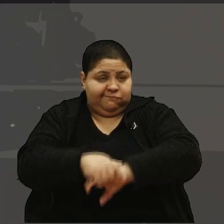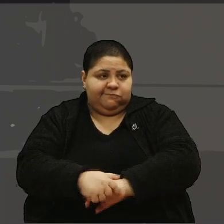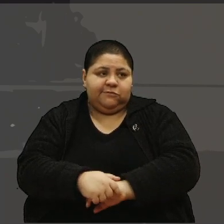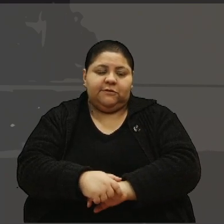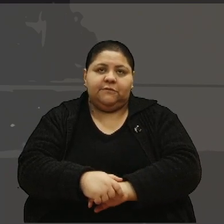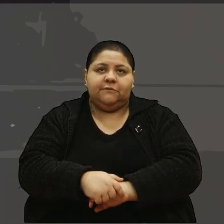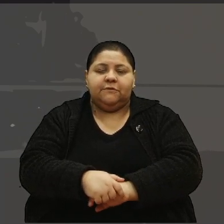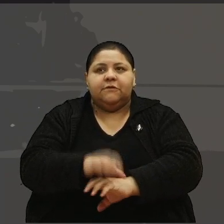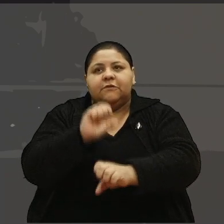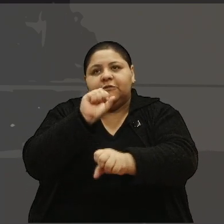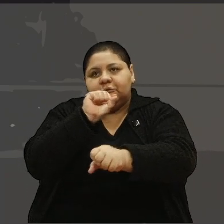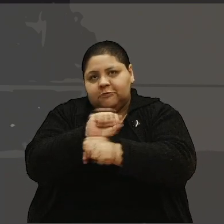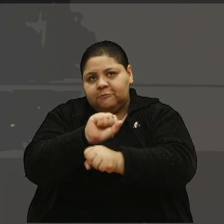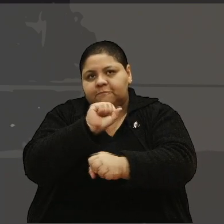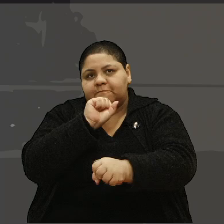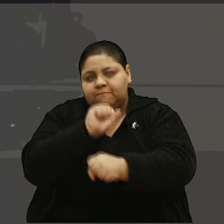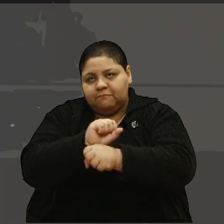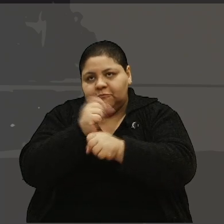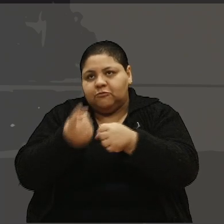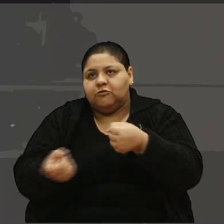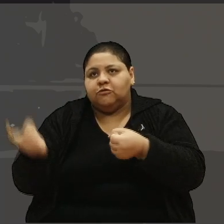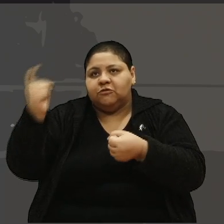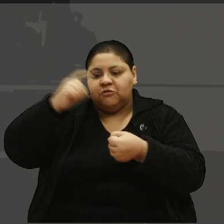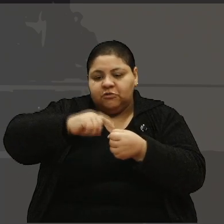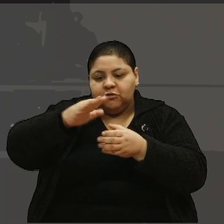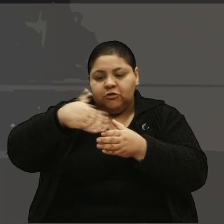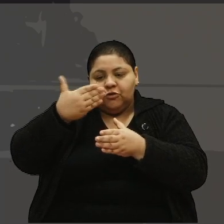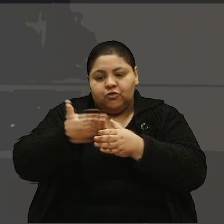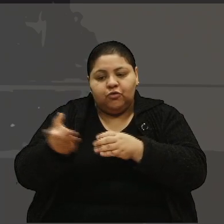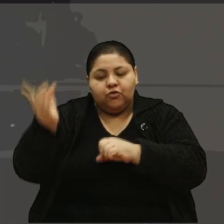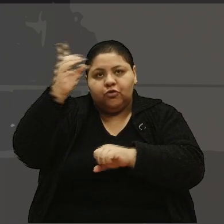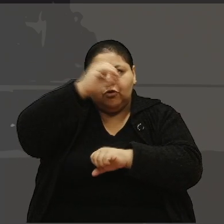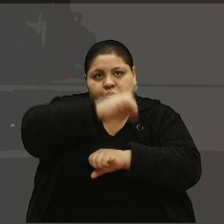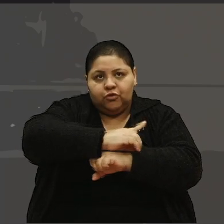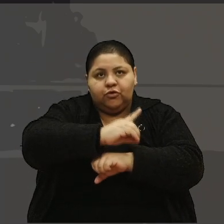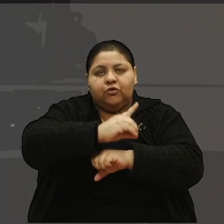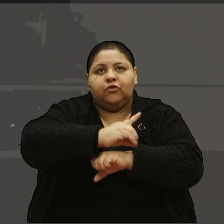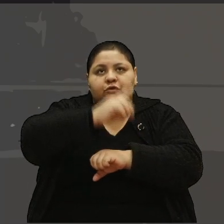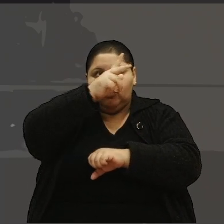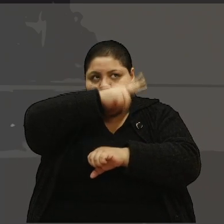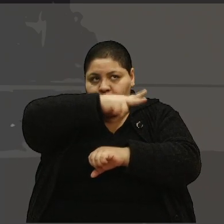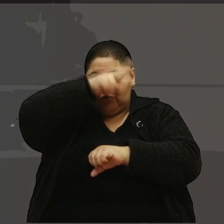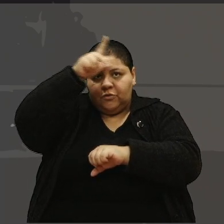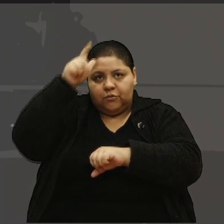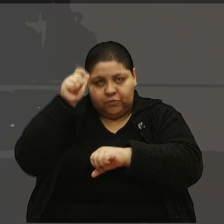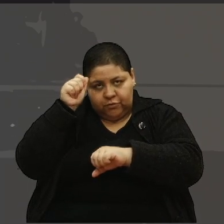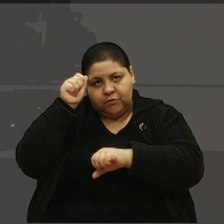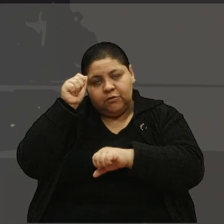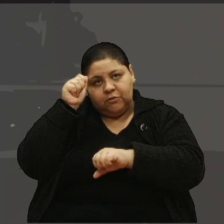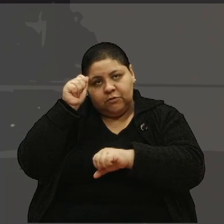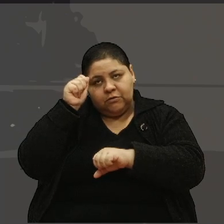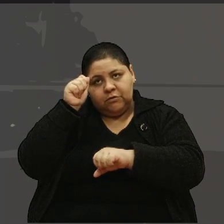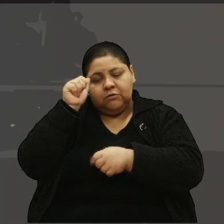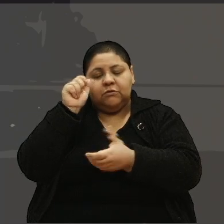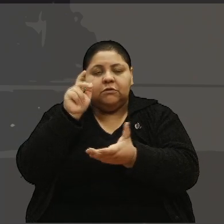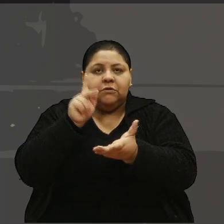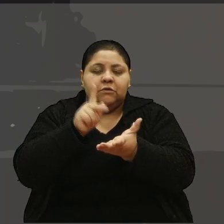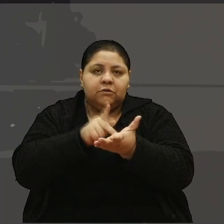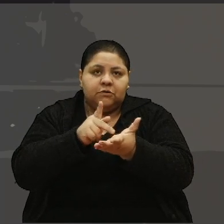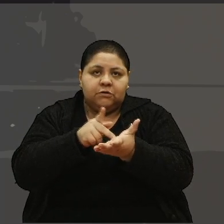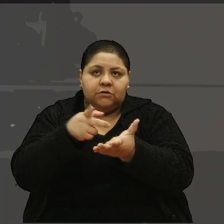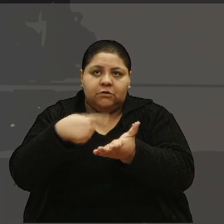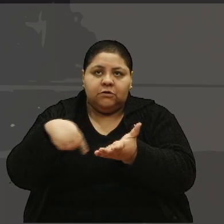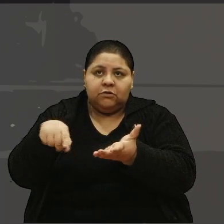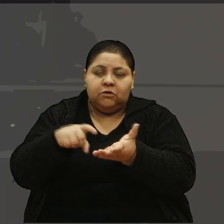E esperamos aí um retorno nos próximos dias do nosso prefeito aí, para que, de fato, a gente